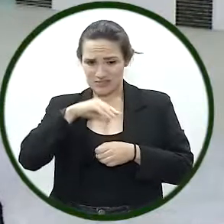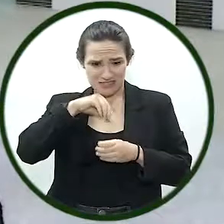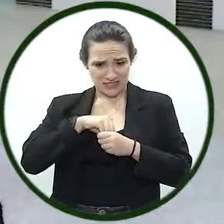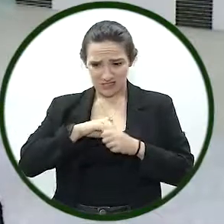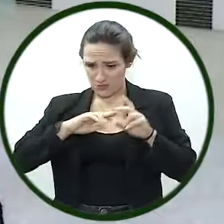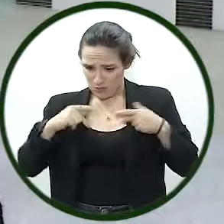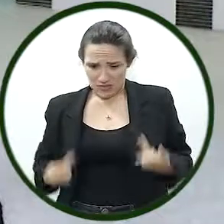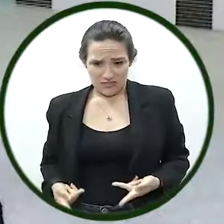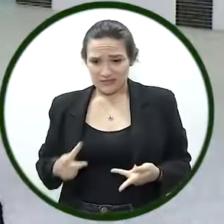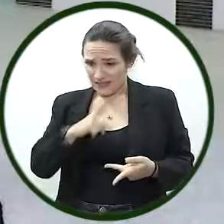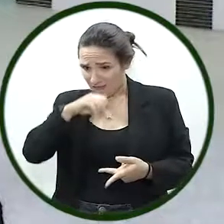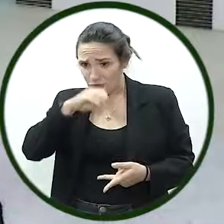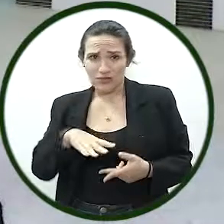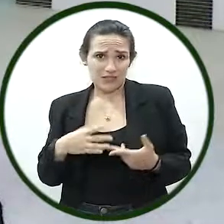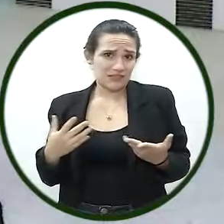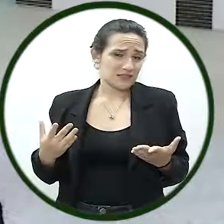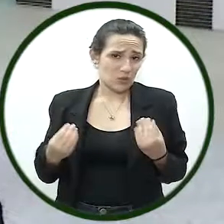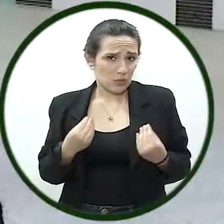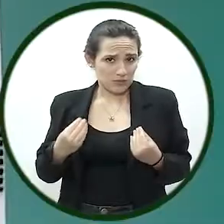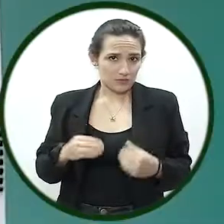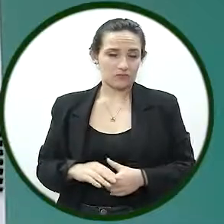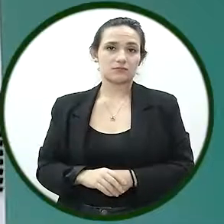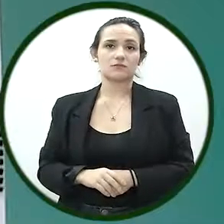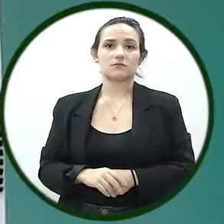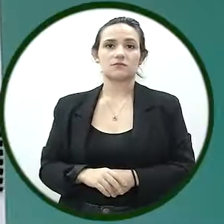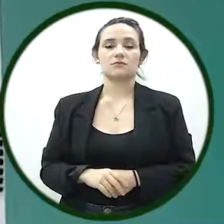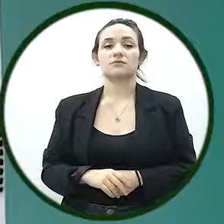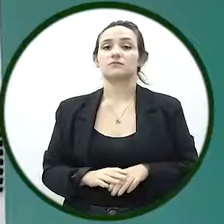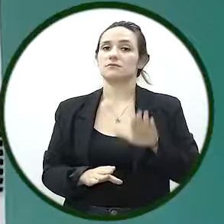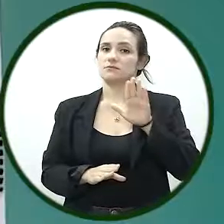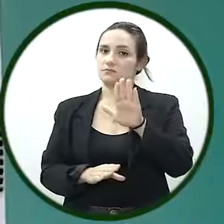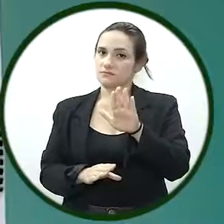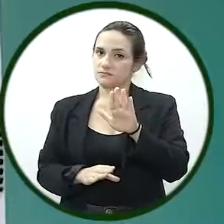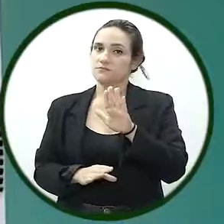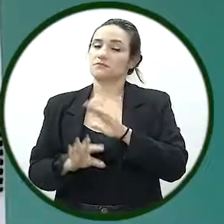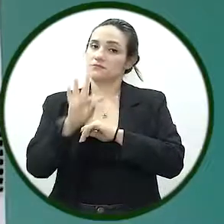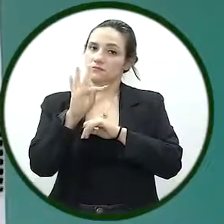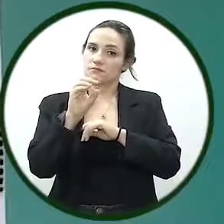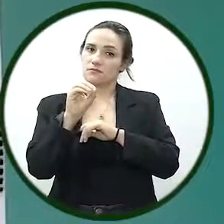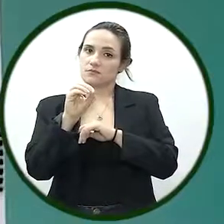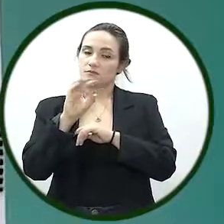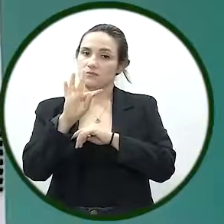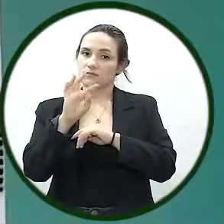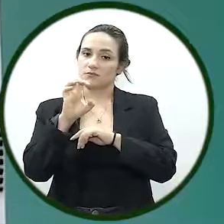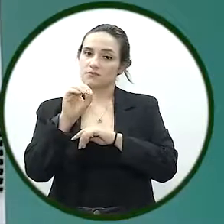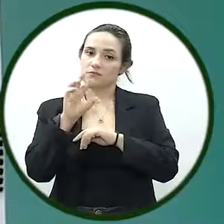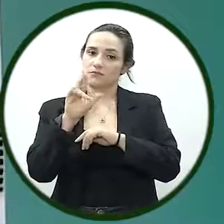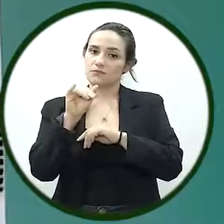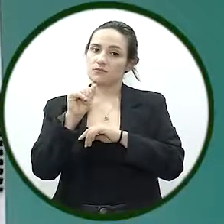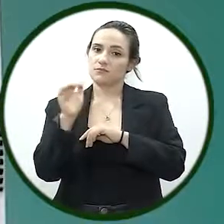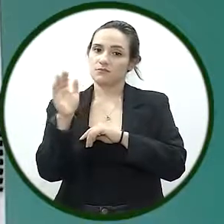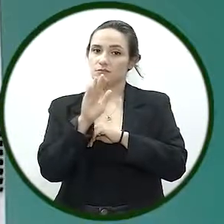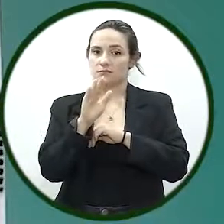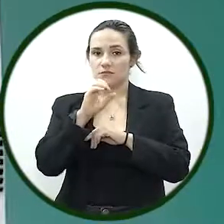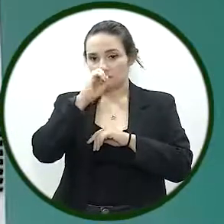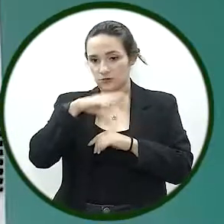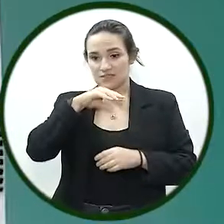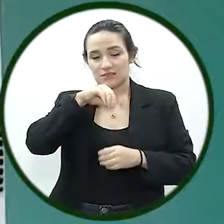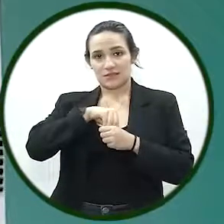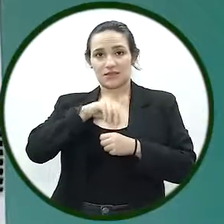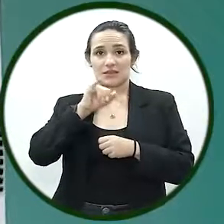por natureza, enquanto existe homem, vai haver violência. Mas essa teoria da violência inata, ela cai